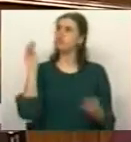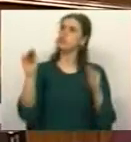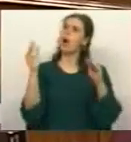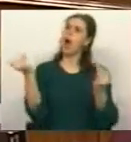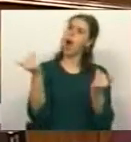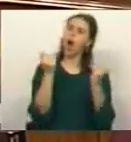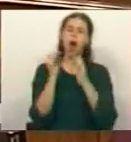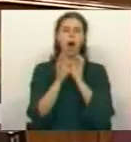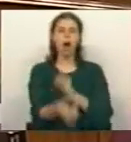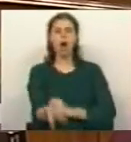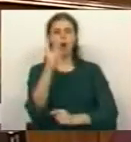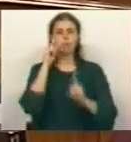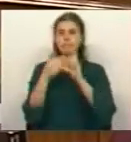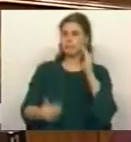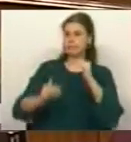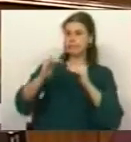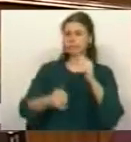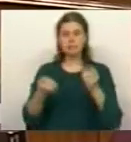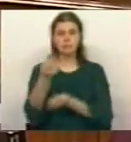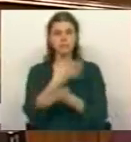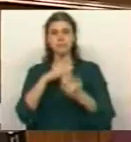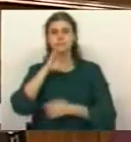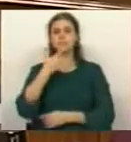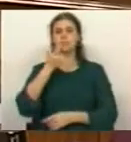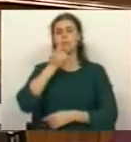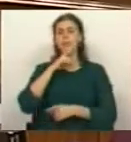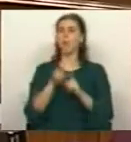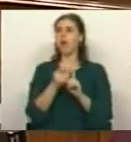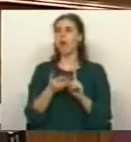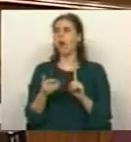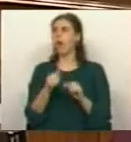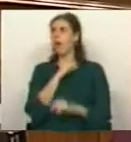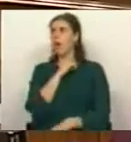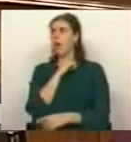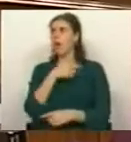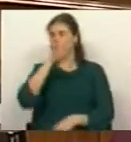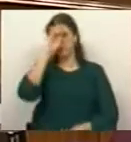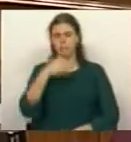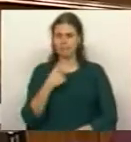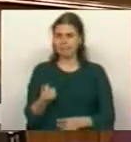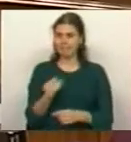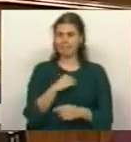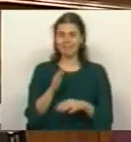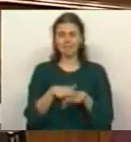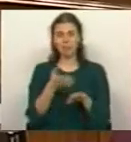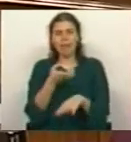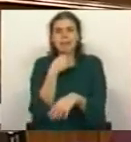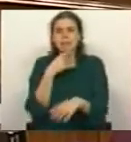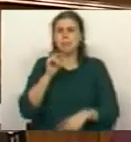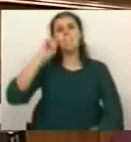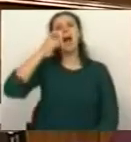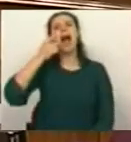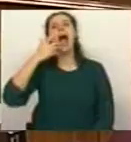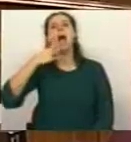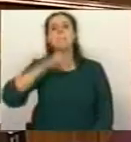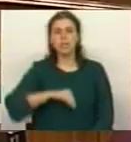convocadas a contribuir para o equilíbrio da economia do país e possam passar ao lado deste esforço e até lucrar com a crise e os mais